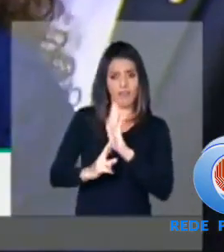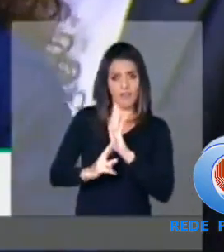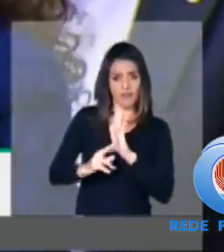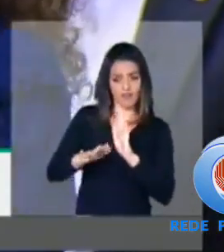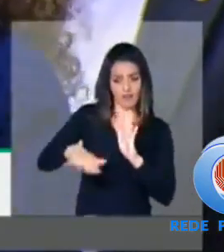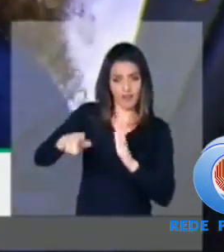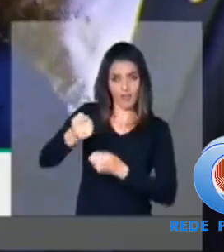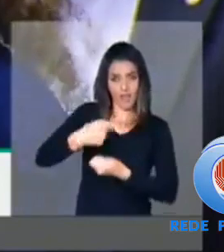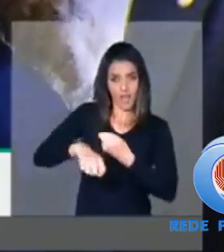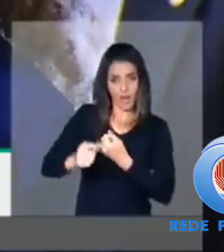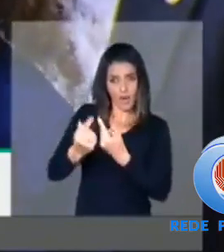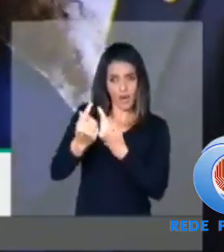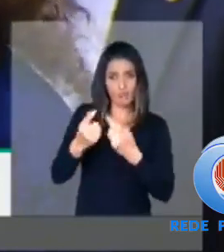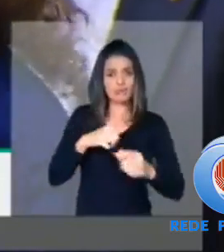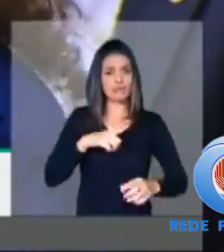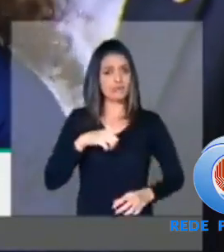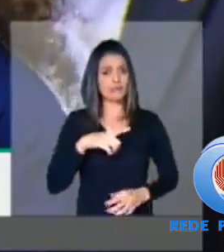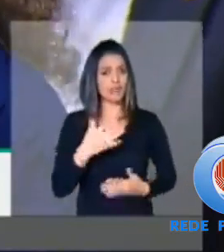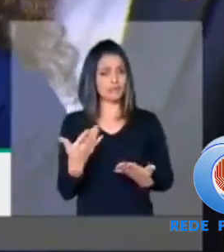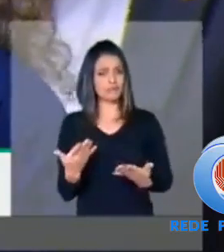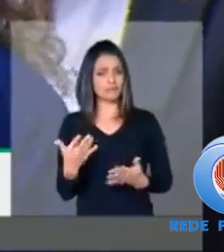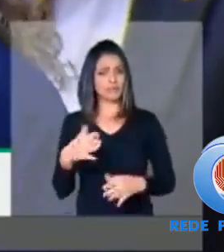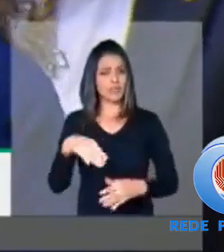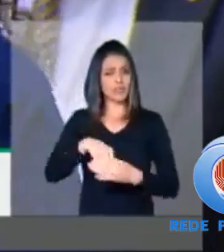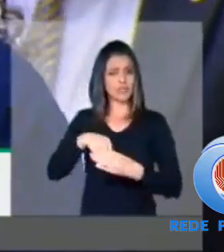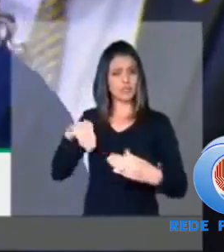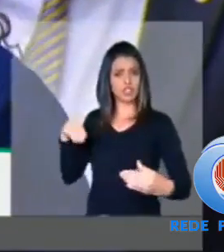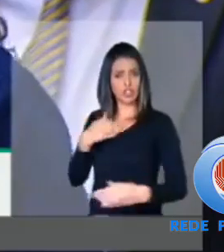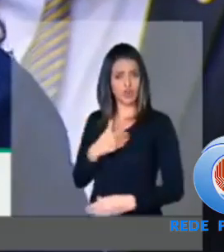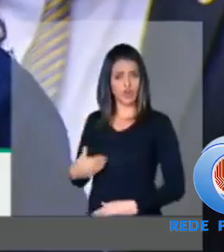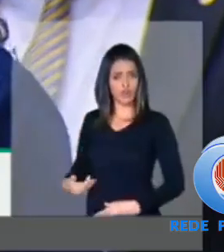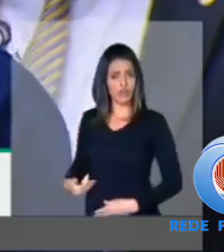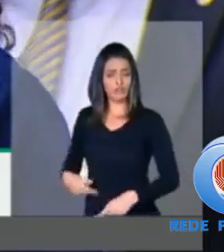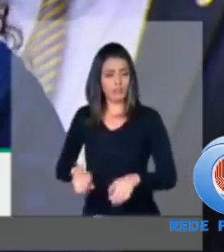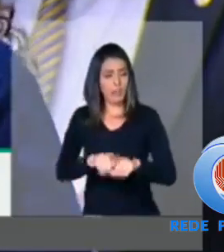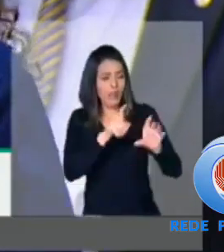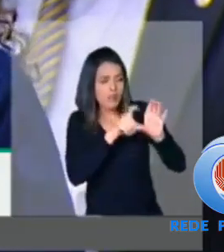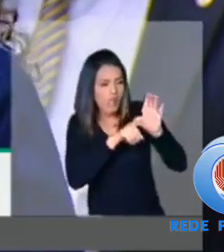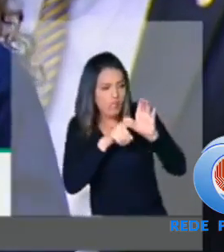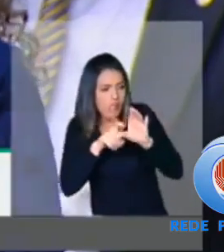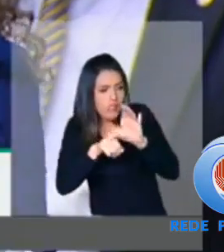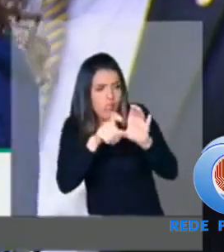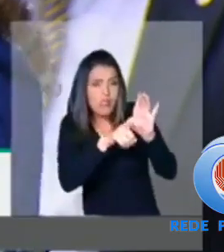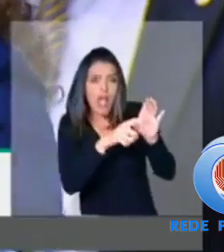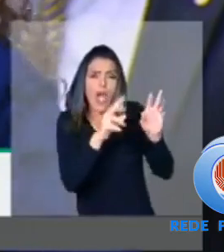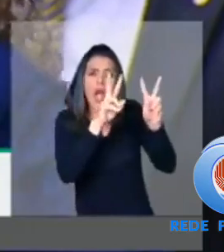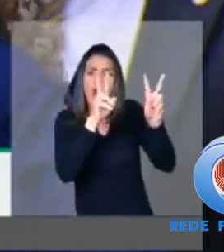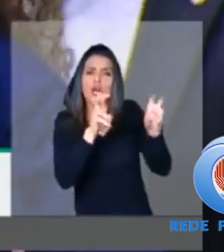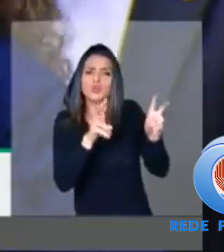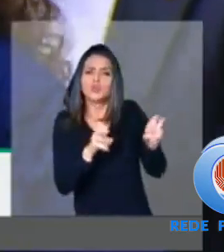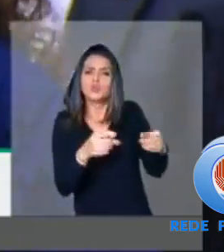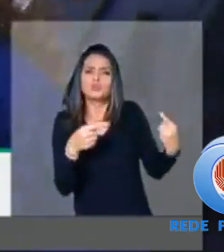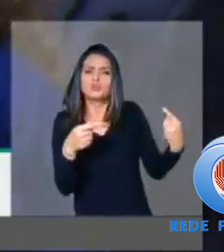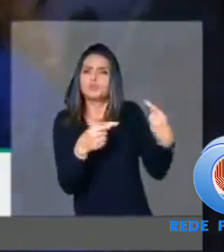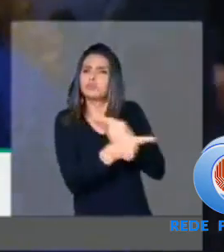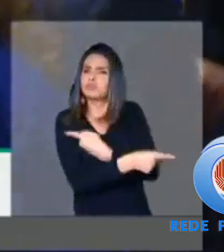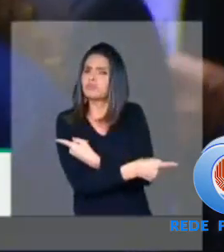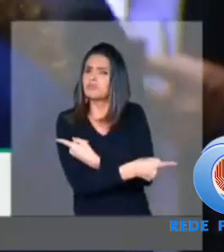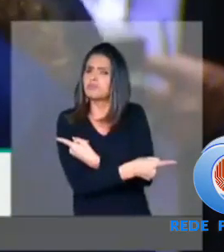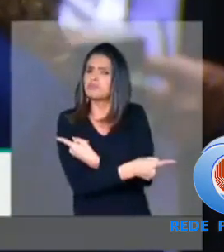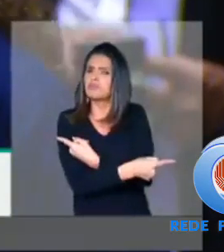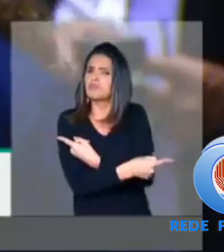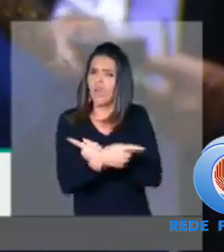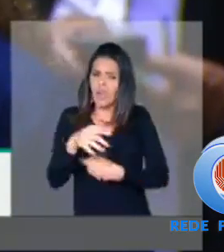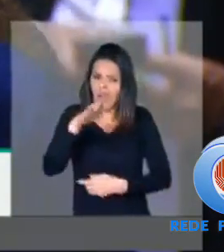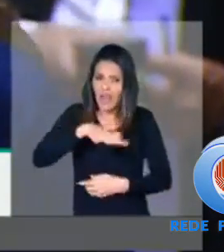uma série de jabutis nesse texto, incluindo questões trabalhistas que poderiam estar completamente fora